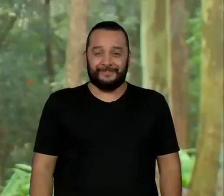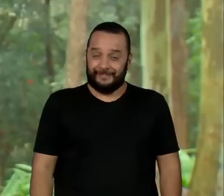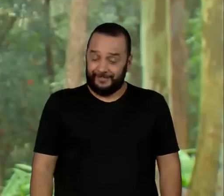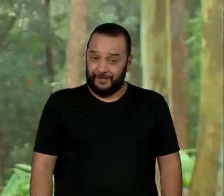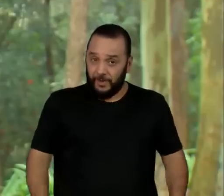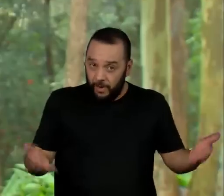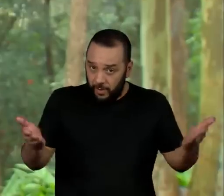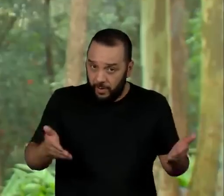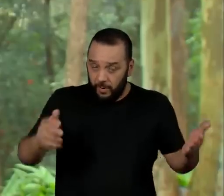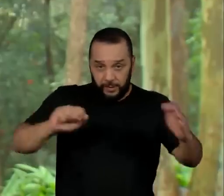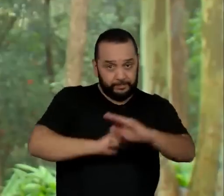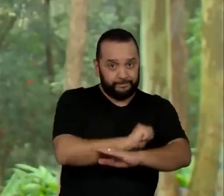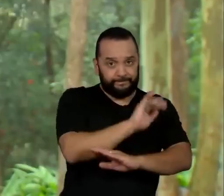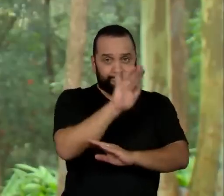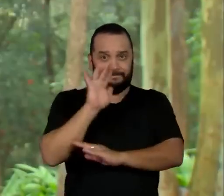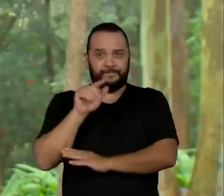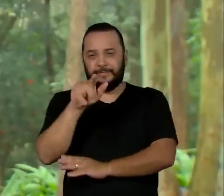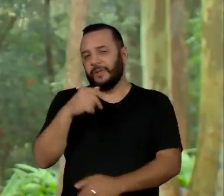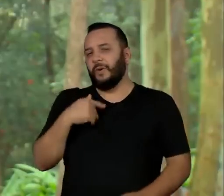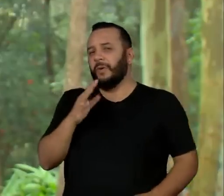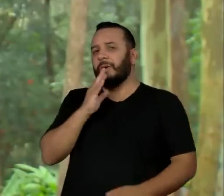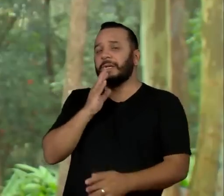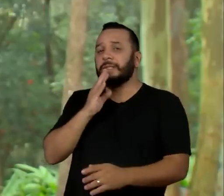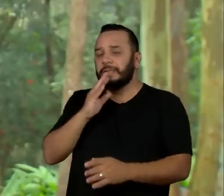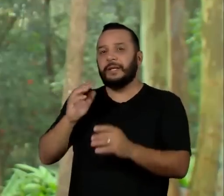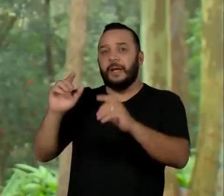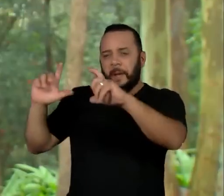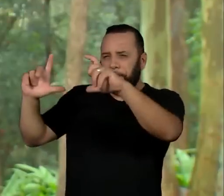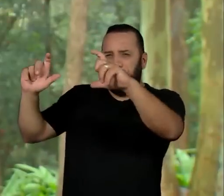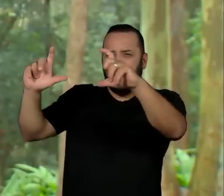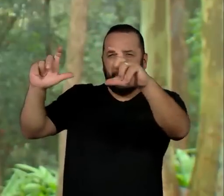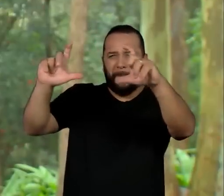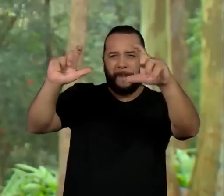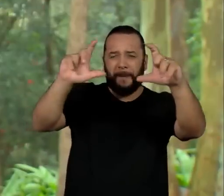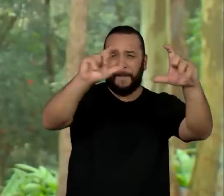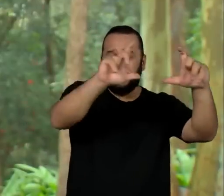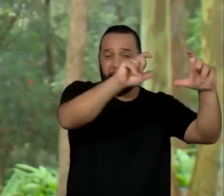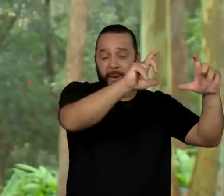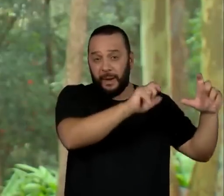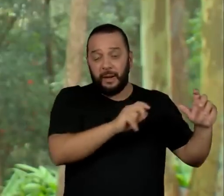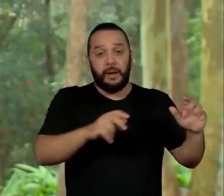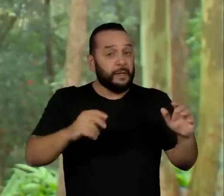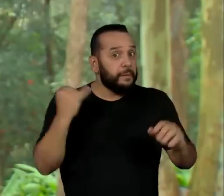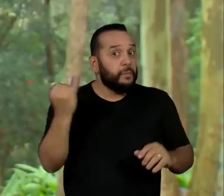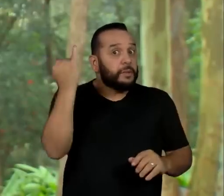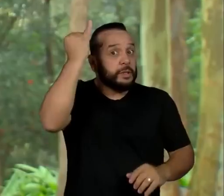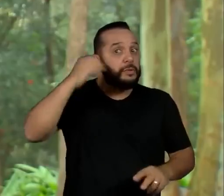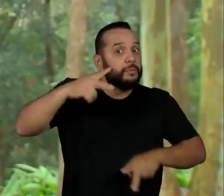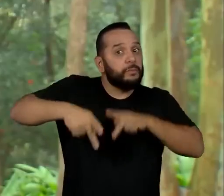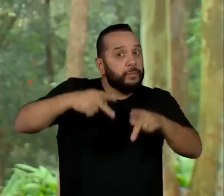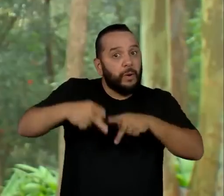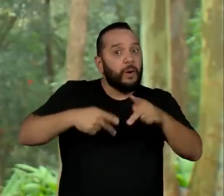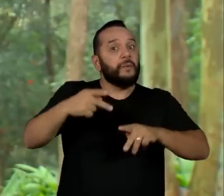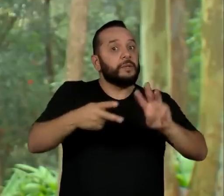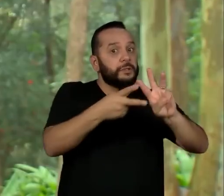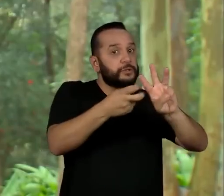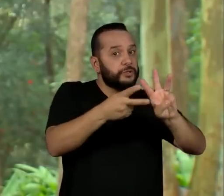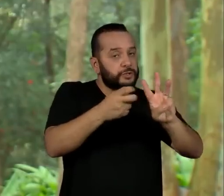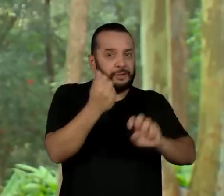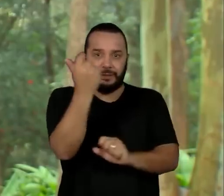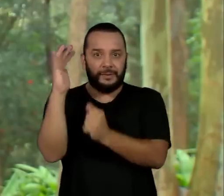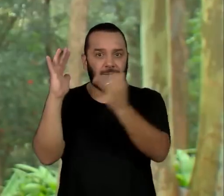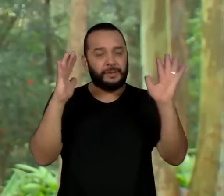Hoje no Repórter Eco, conheça o importante arquivo de imagens dos povos indígenas e da natureza do fotógrafo e